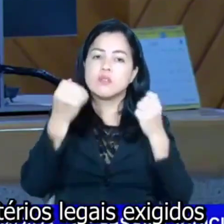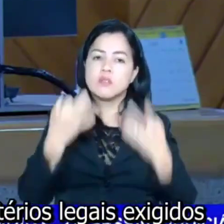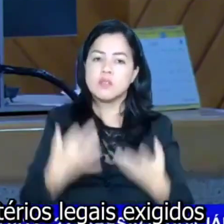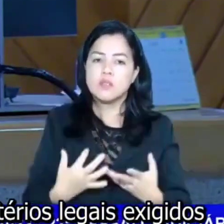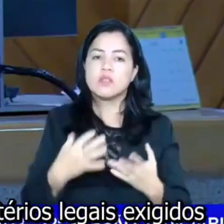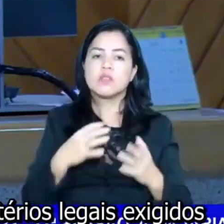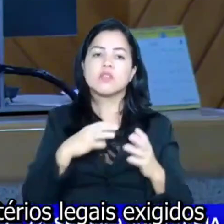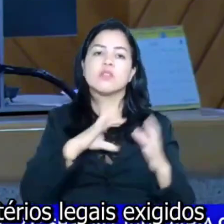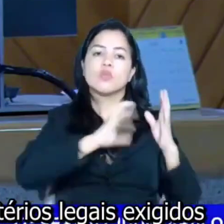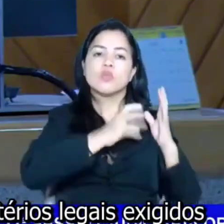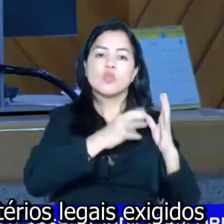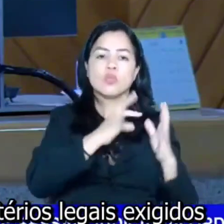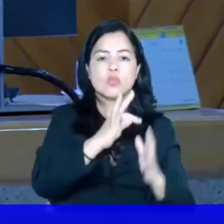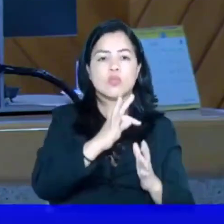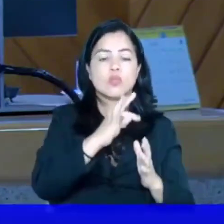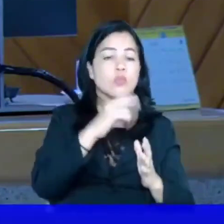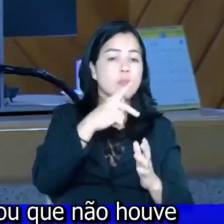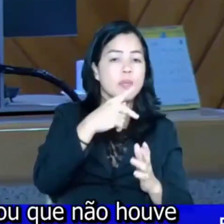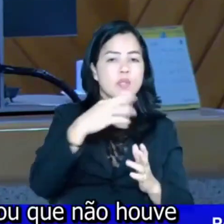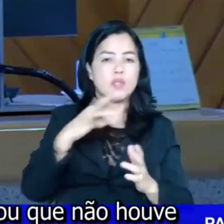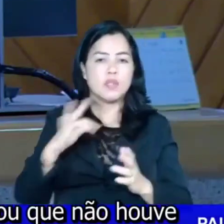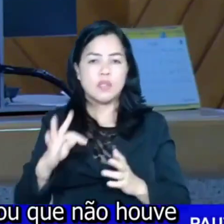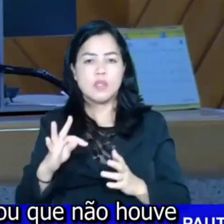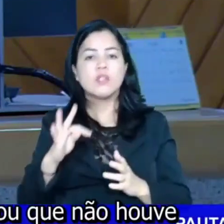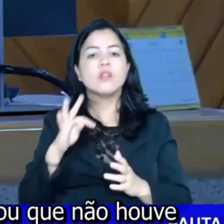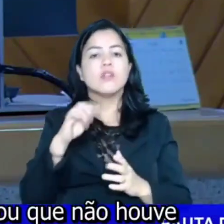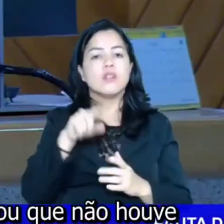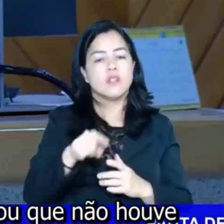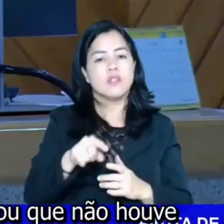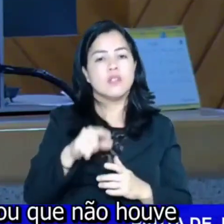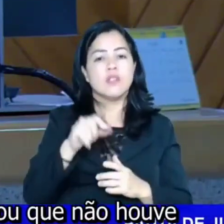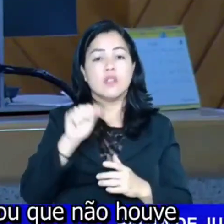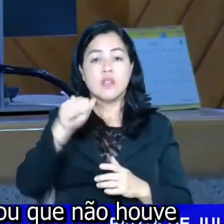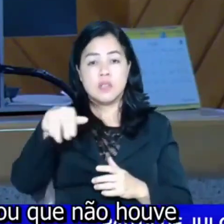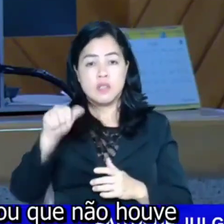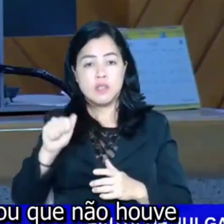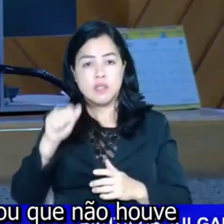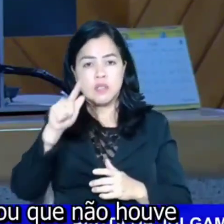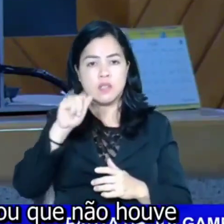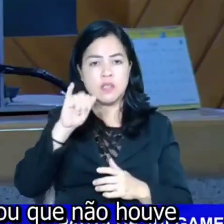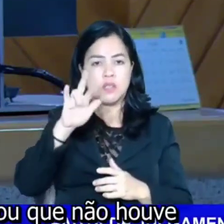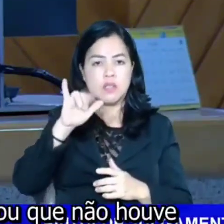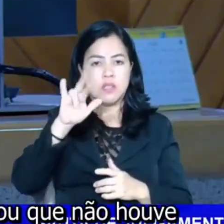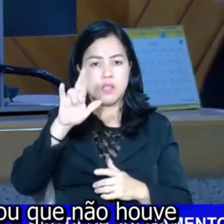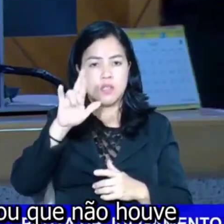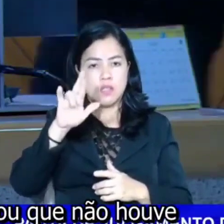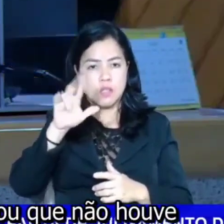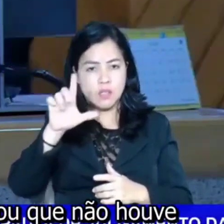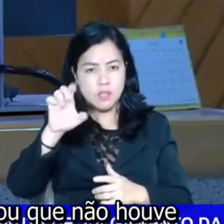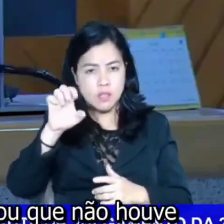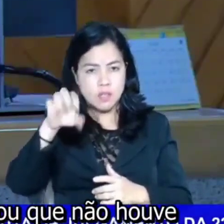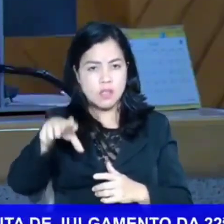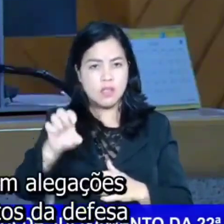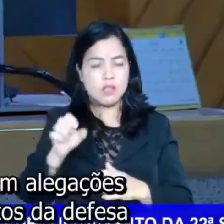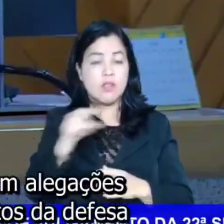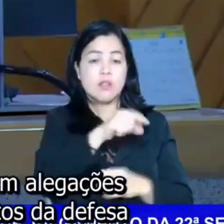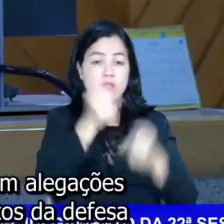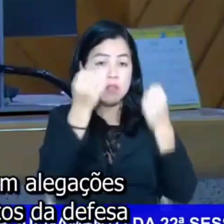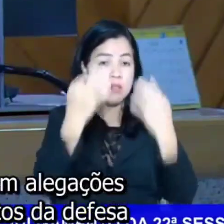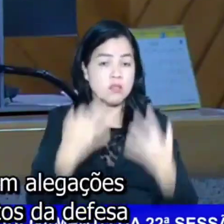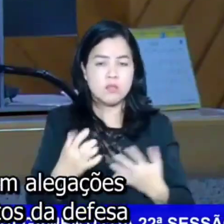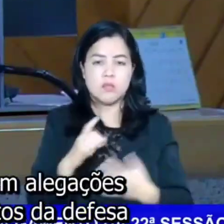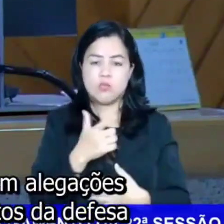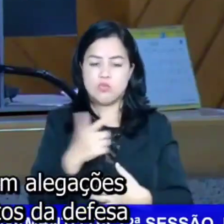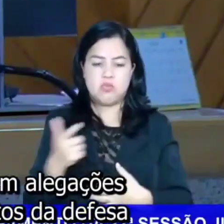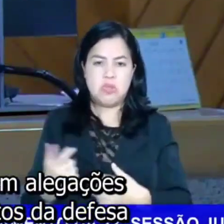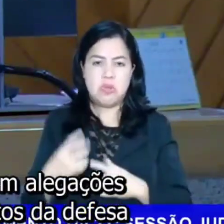observou os critérios legais exigidos. Ana Girlene também ofereceu contestação e nela alegou que não houve